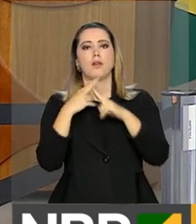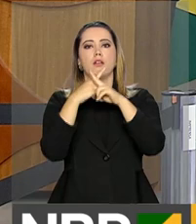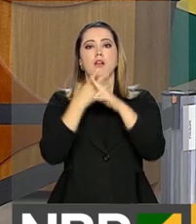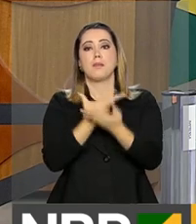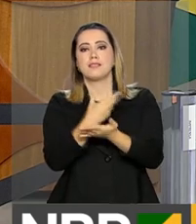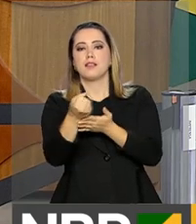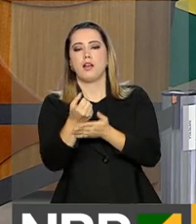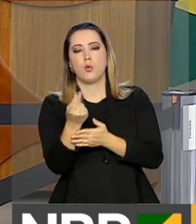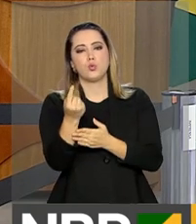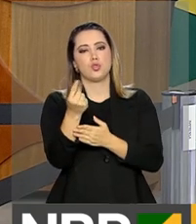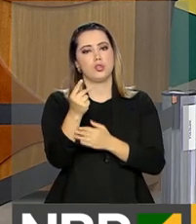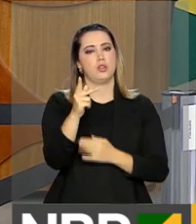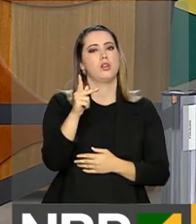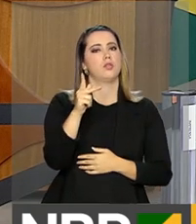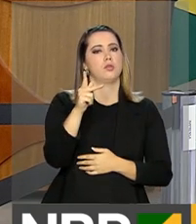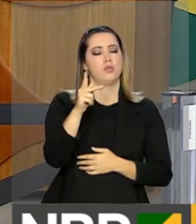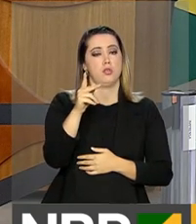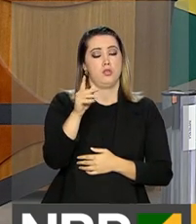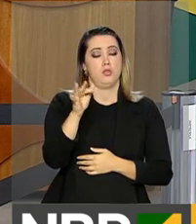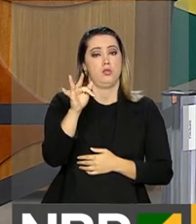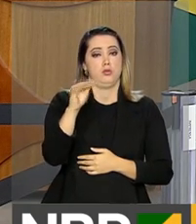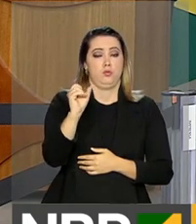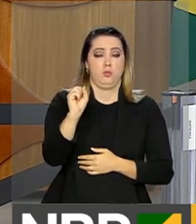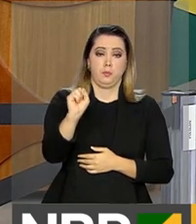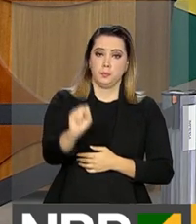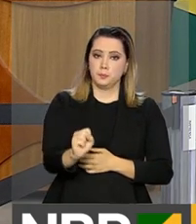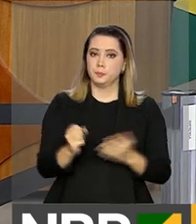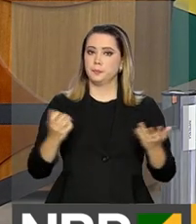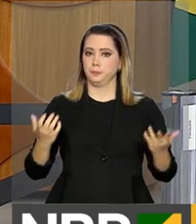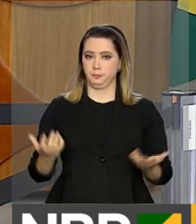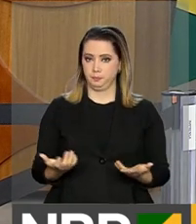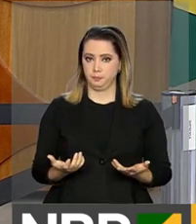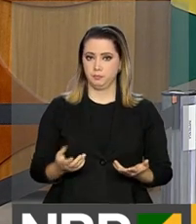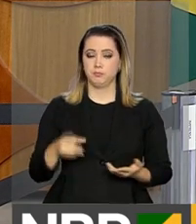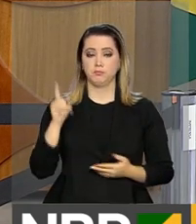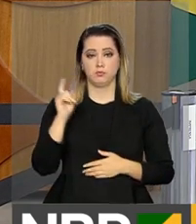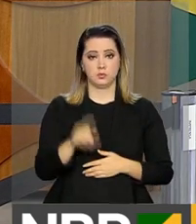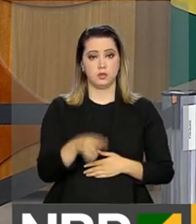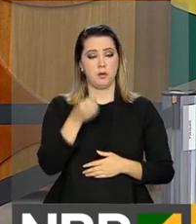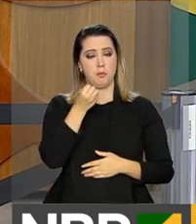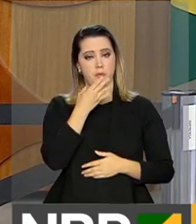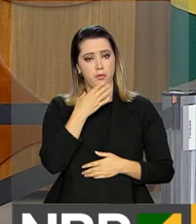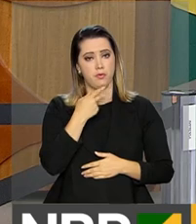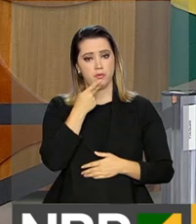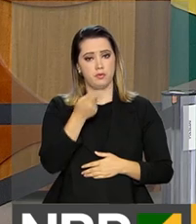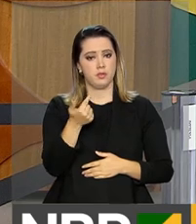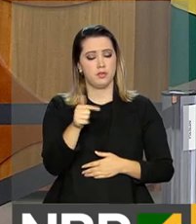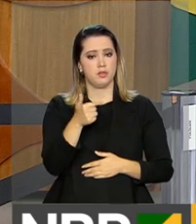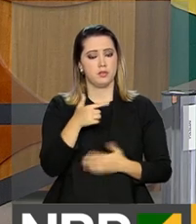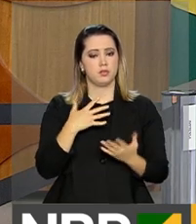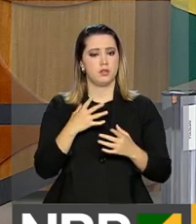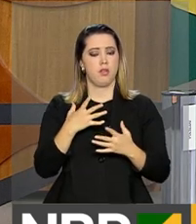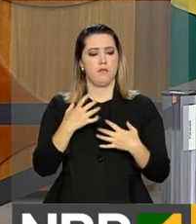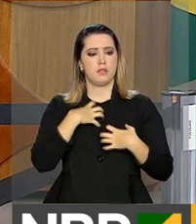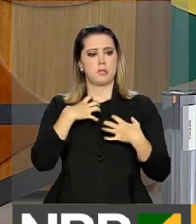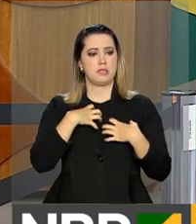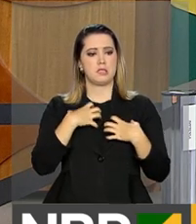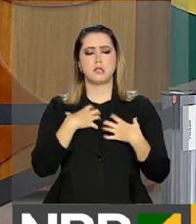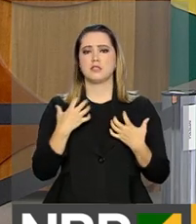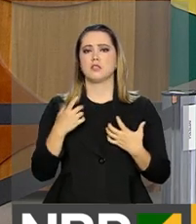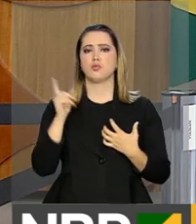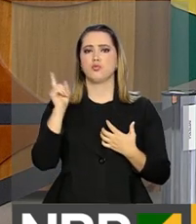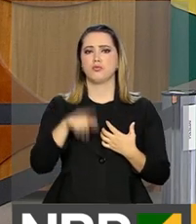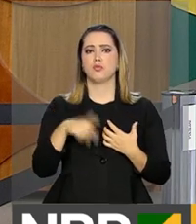sacar o fundo de garantia não é interessante até não houve a sensação de que aquilo era uma coisa